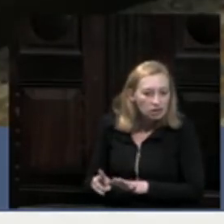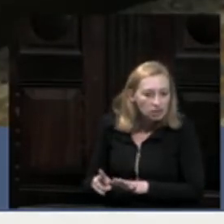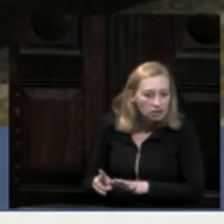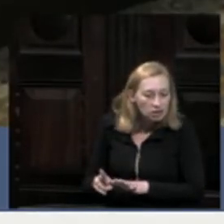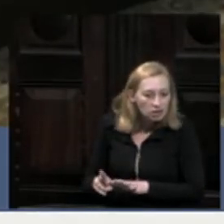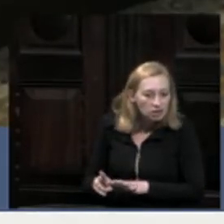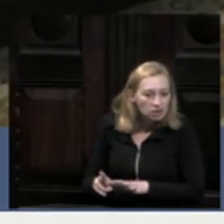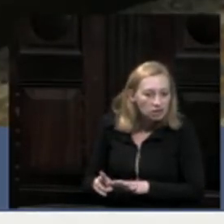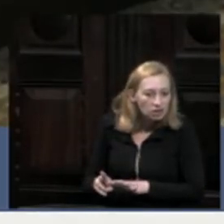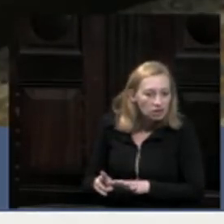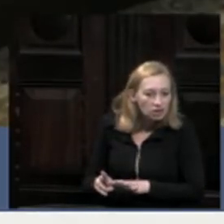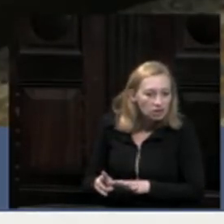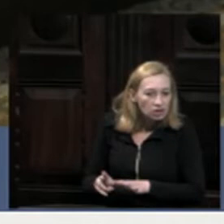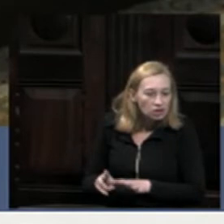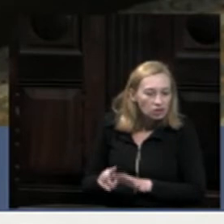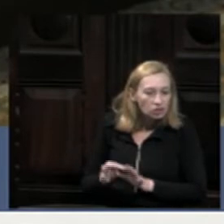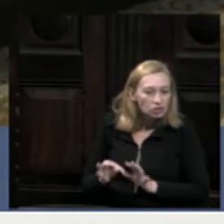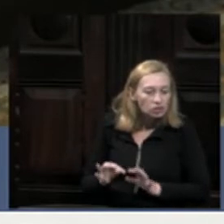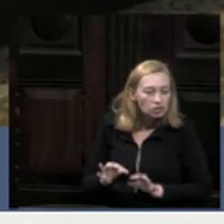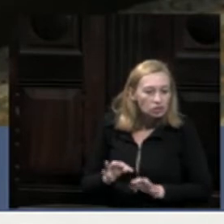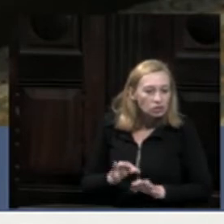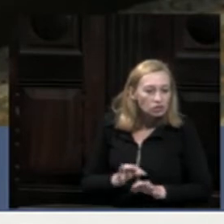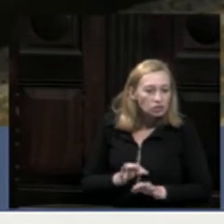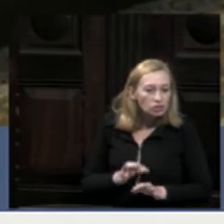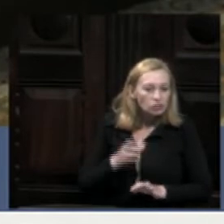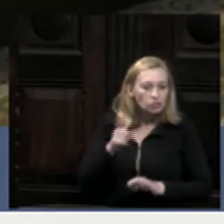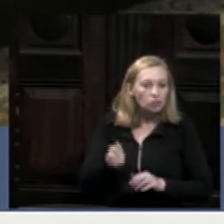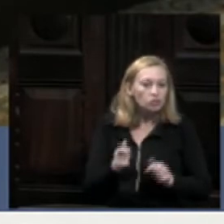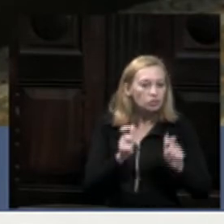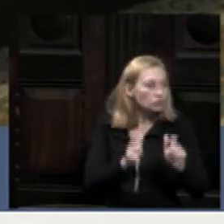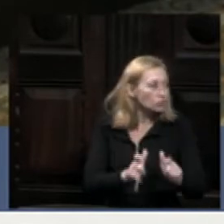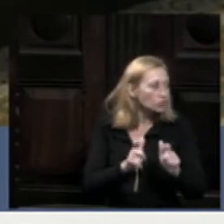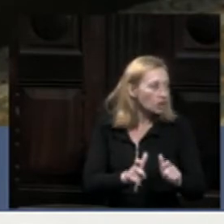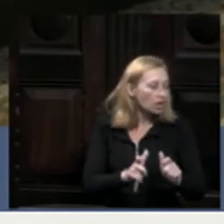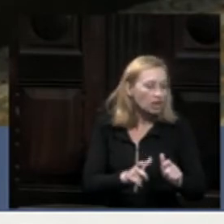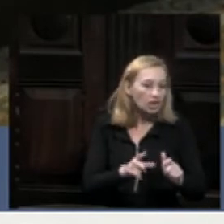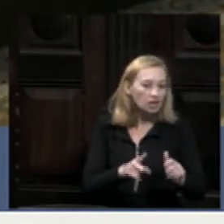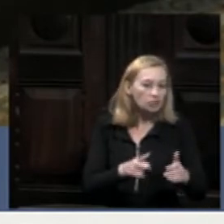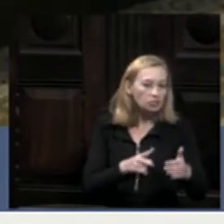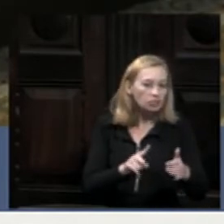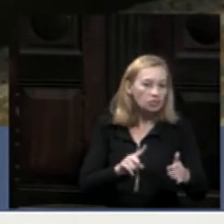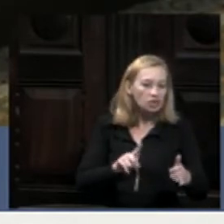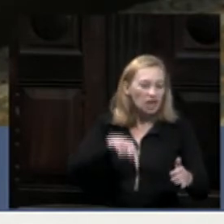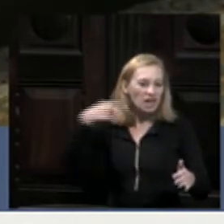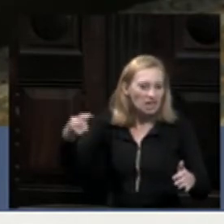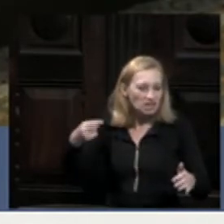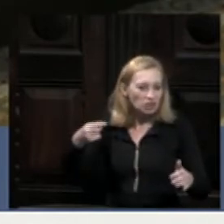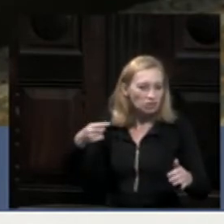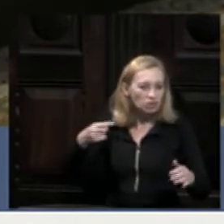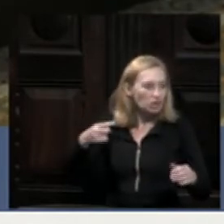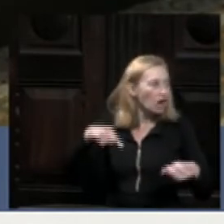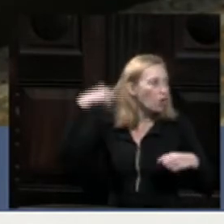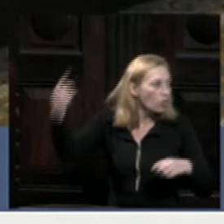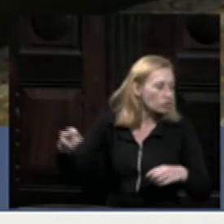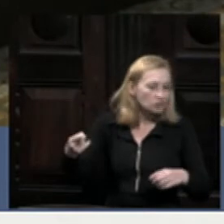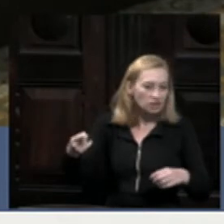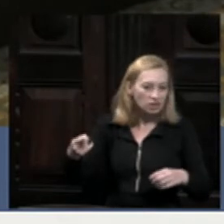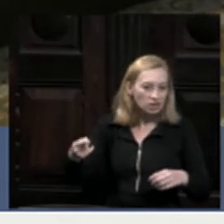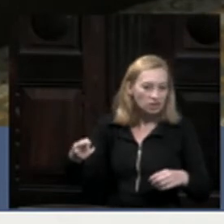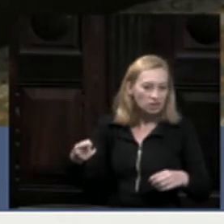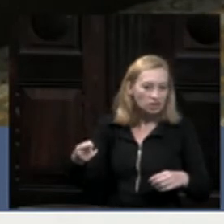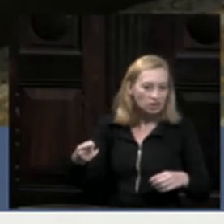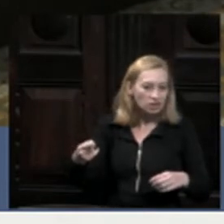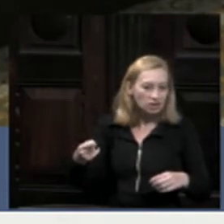toda a população lá anseia a defesa da Lagoa de Itaipu. Sem ser essa, a próxima, a seguinte. Esse